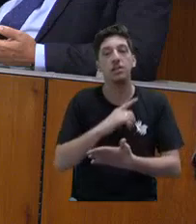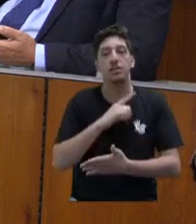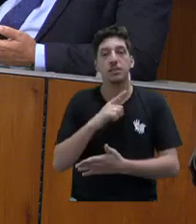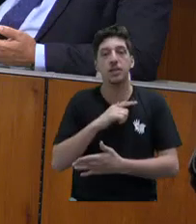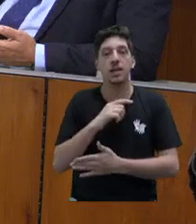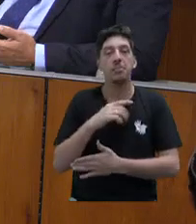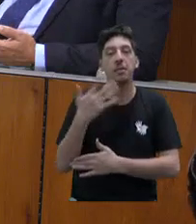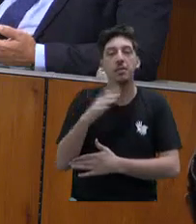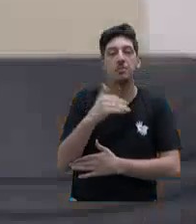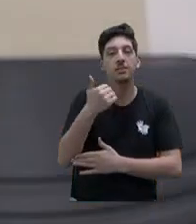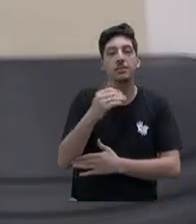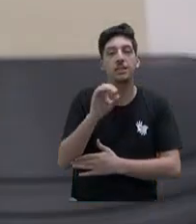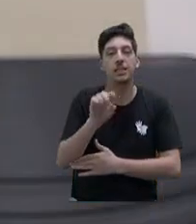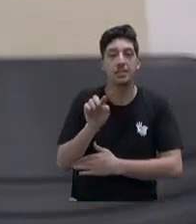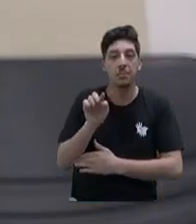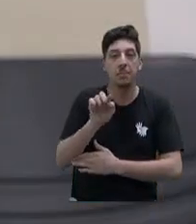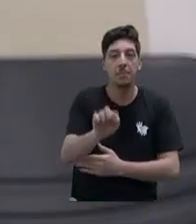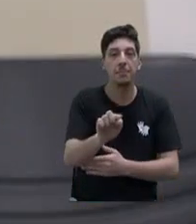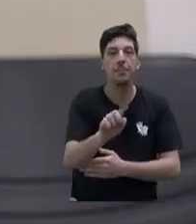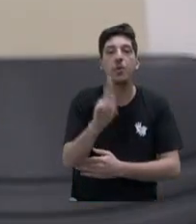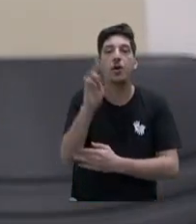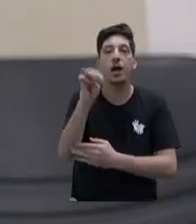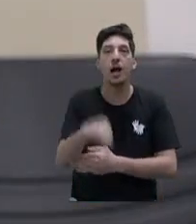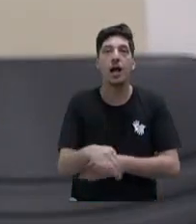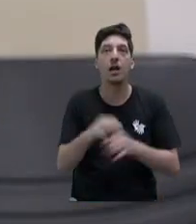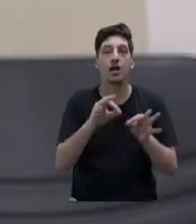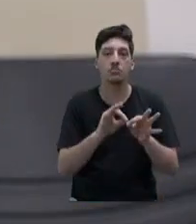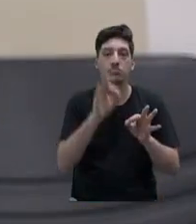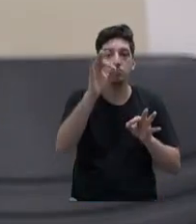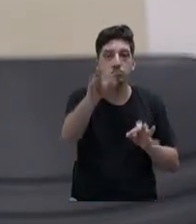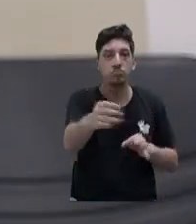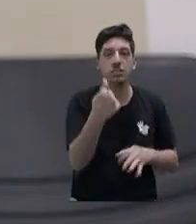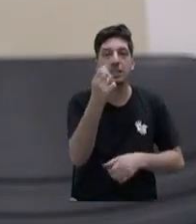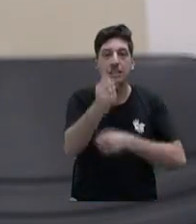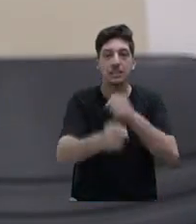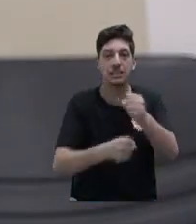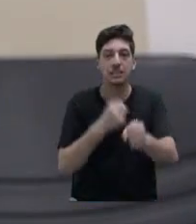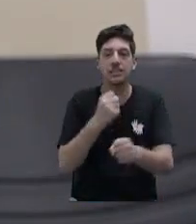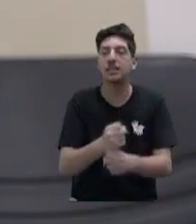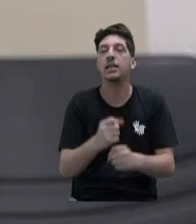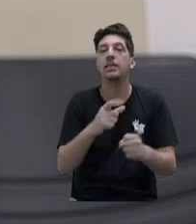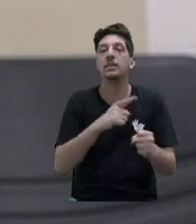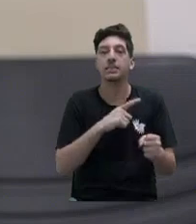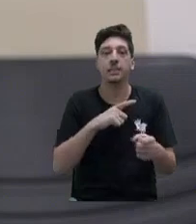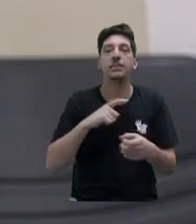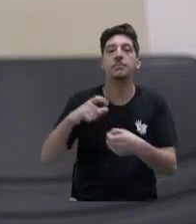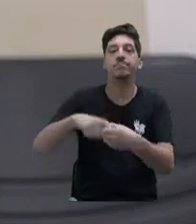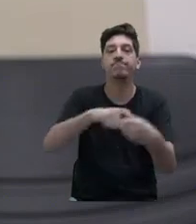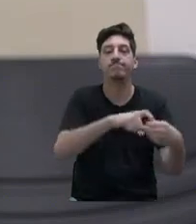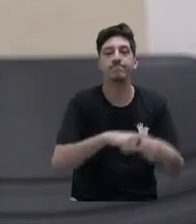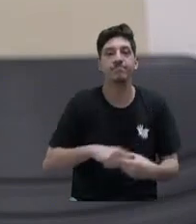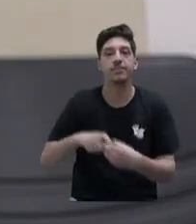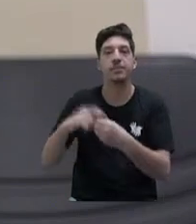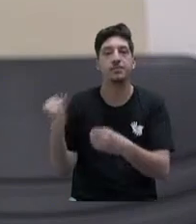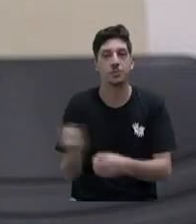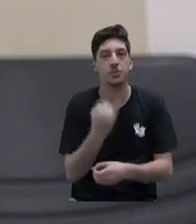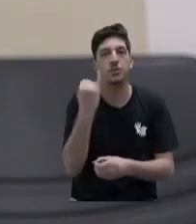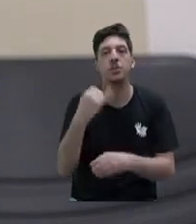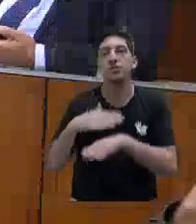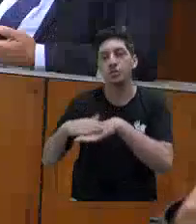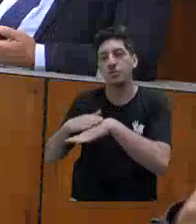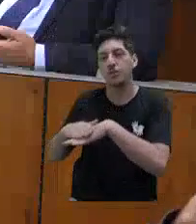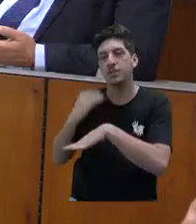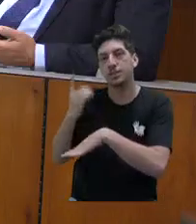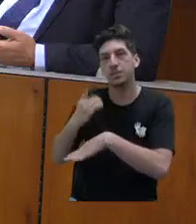10 mil quilômetros nos próximos 6 anos, as concessões estão aí, elas são fundamentais, até conversava com o deputado Mauro